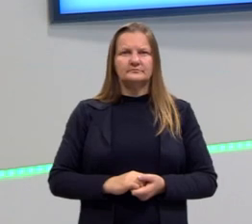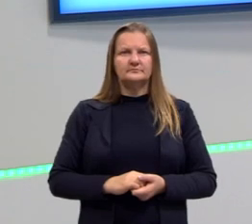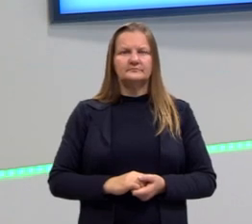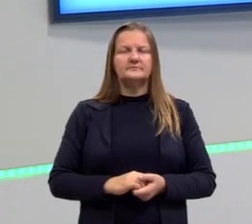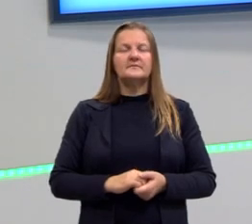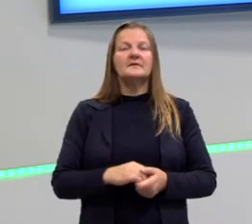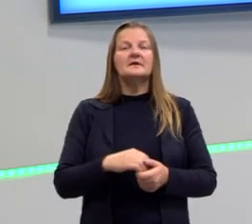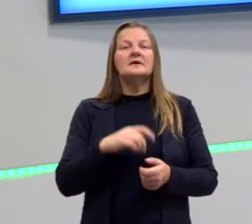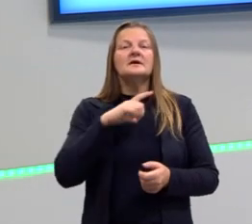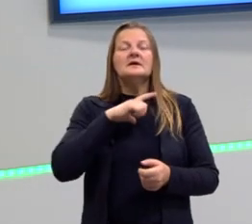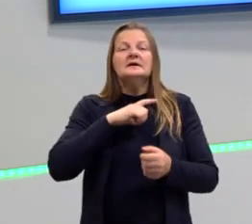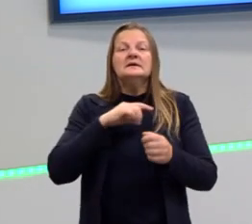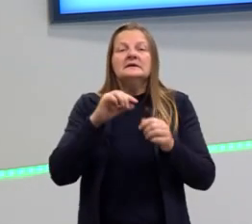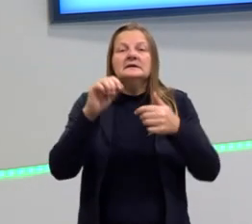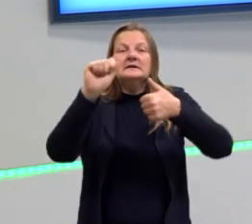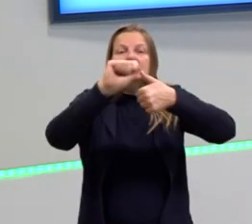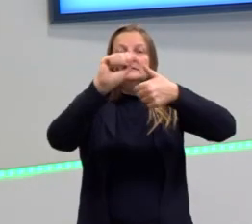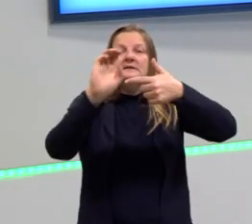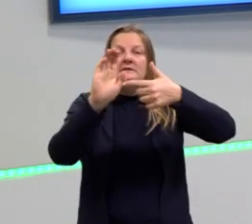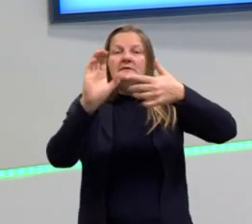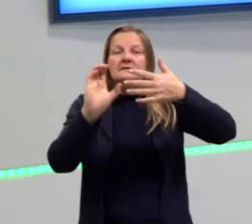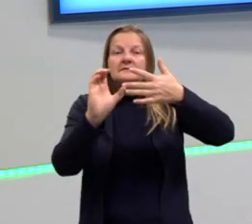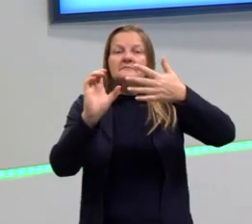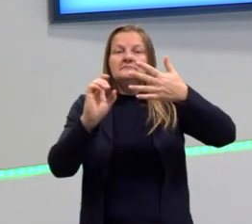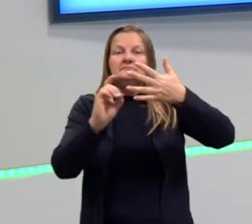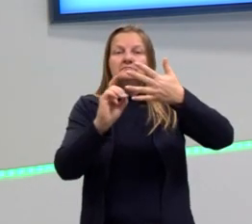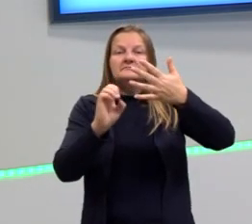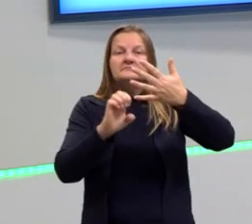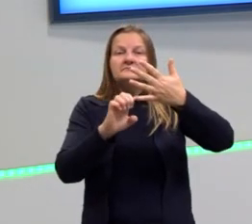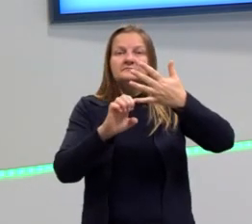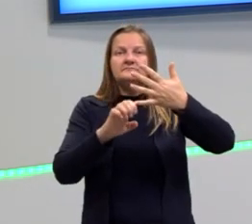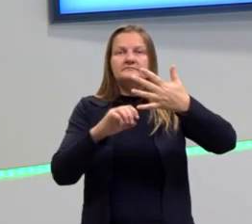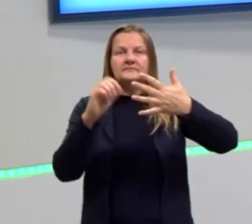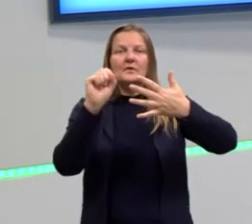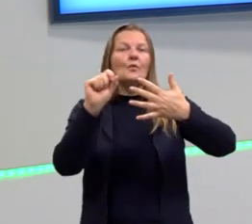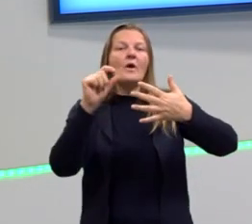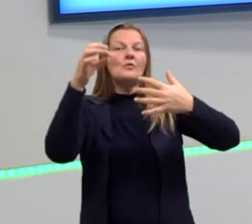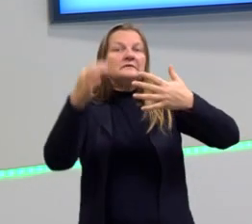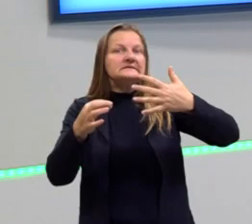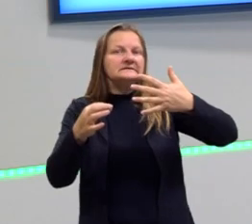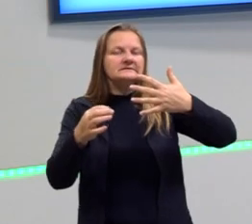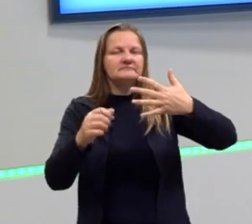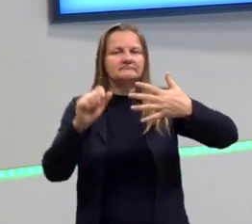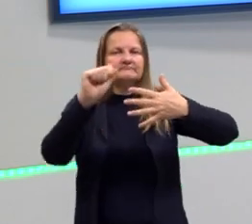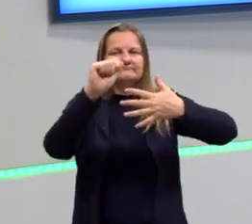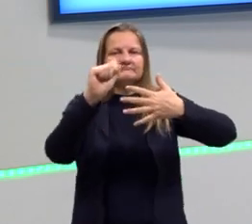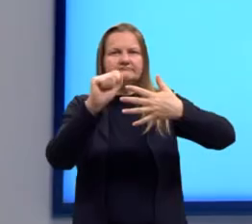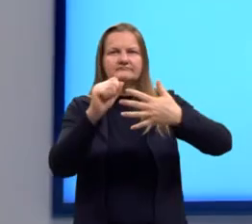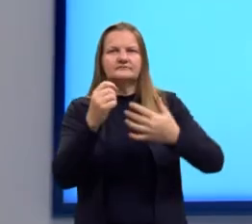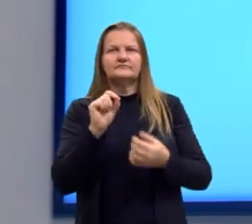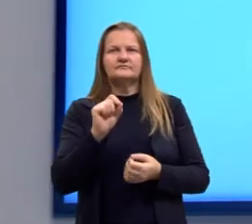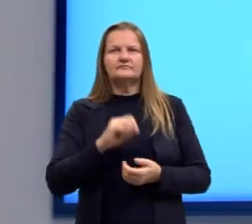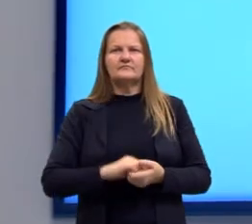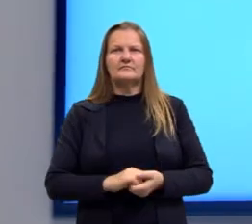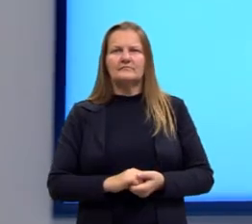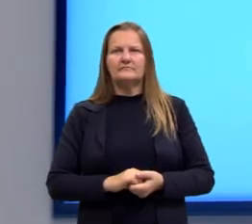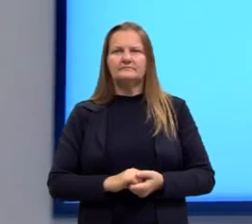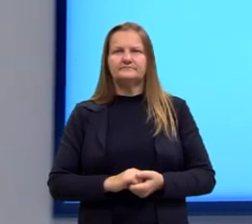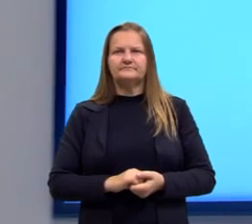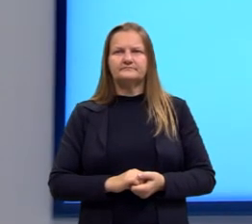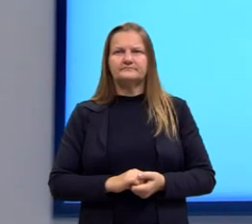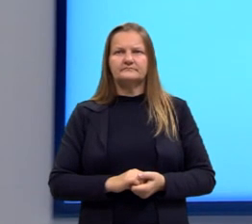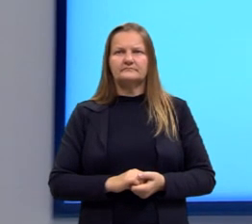e lá nas nossas alternativas Então nós vamos marcar a alternativa correta 165 graus